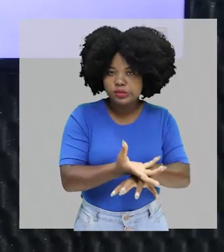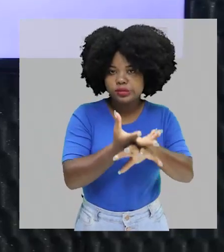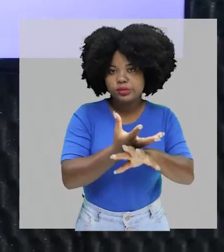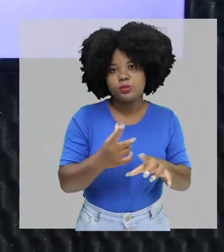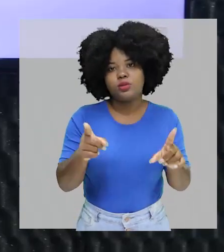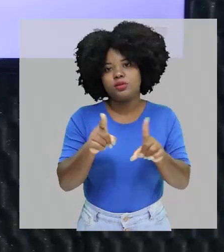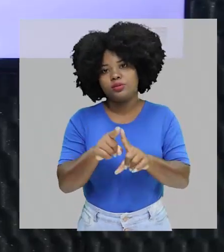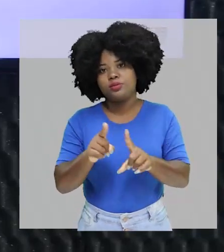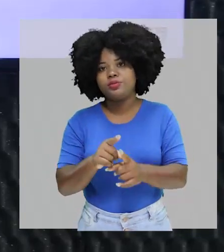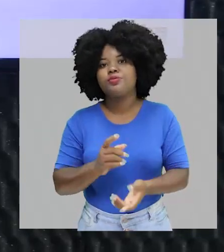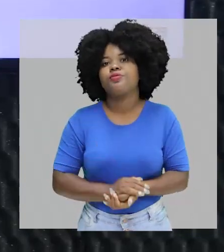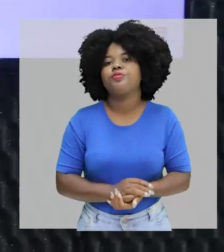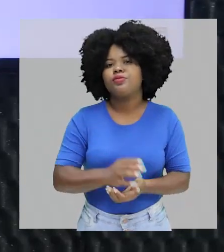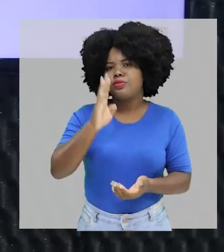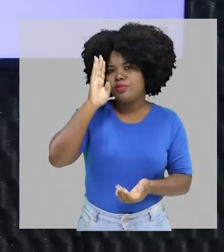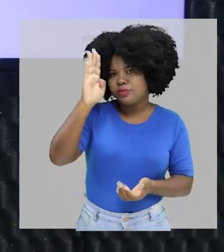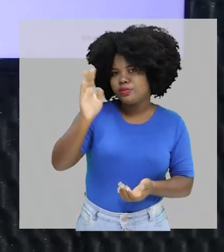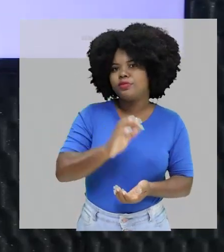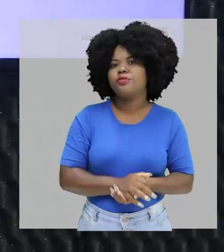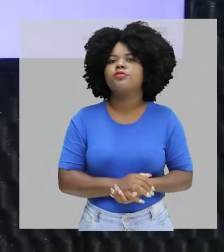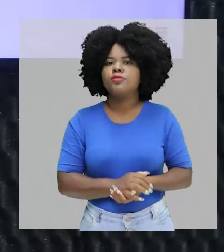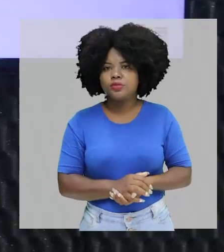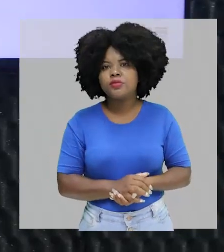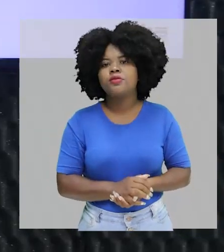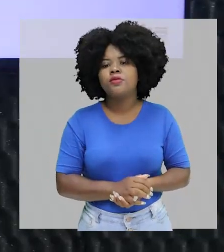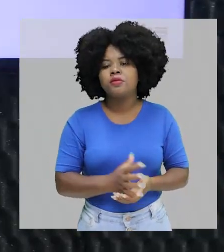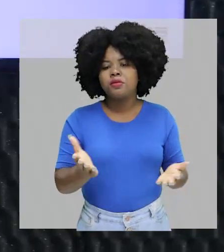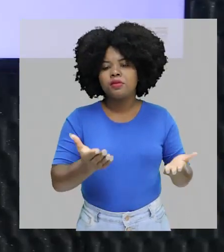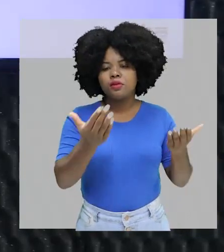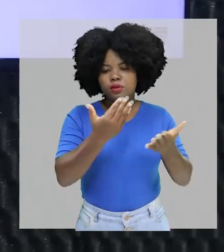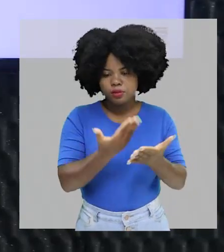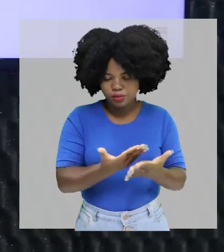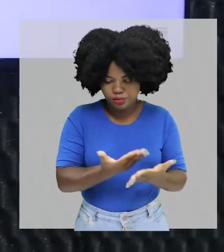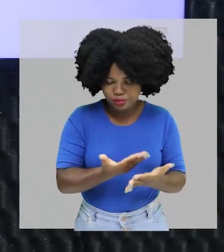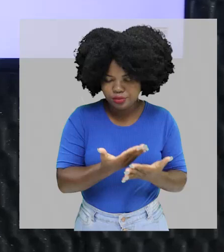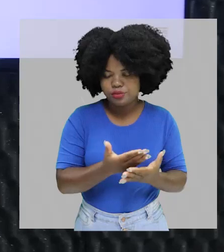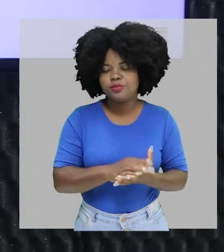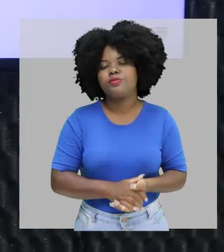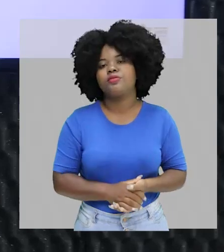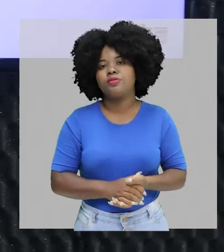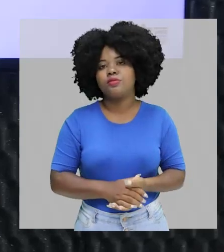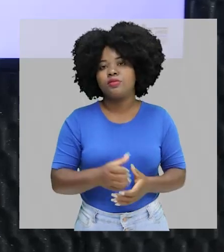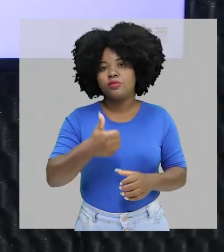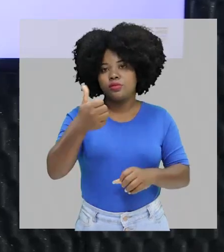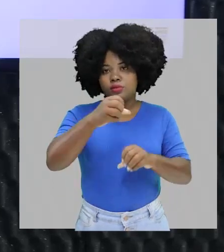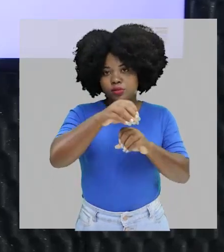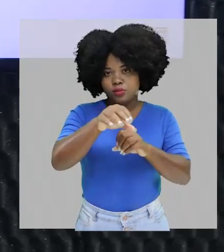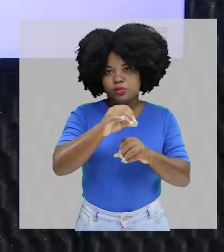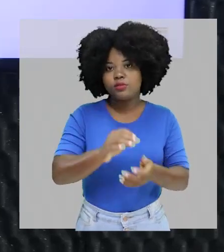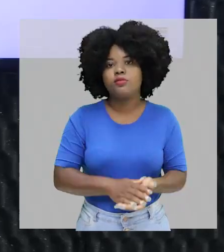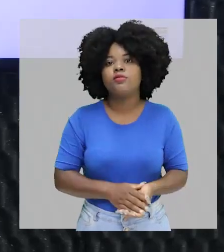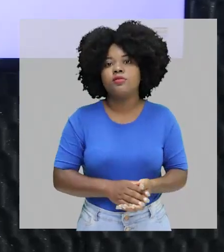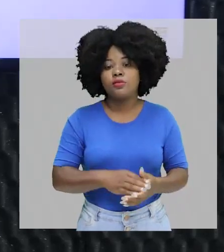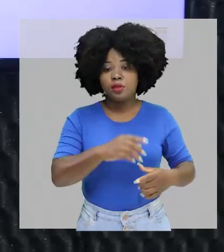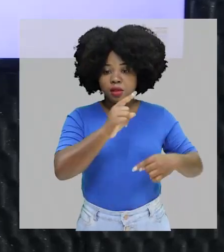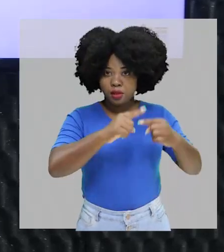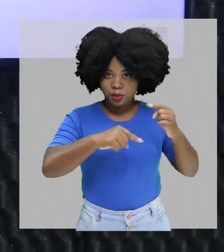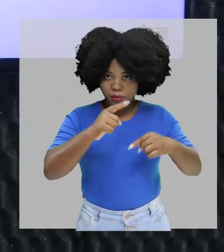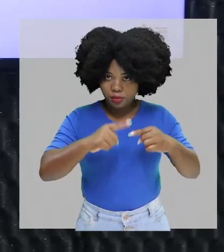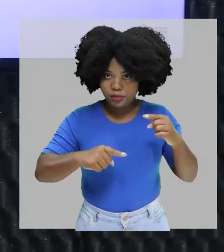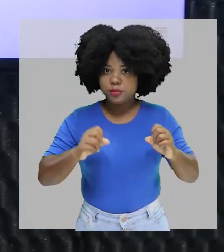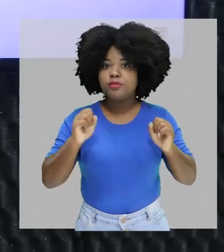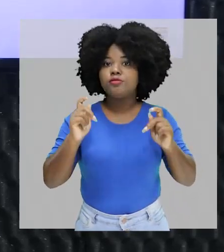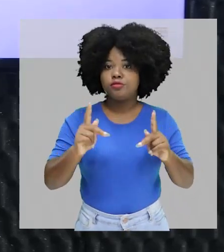curriculares, certo? E principalmente, turminha, se dedicando aos estudos. Como primeira dica, olha só, caderno, lápis,